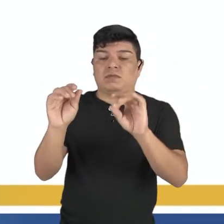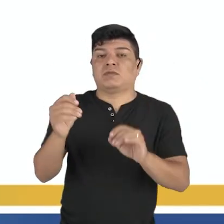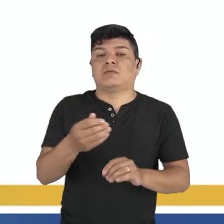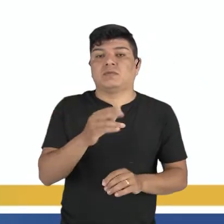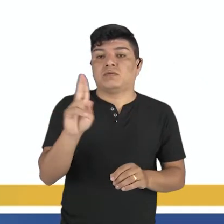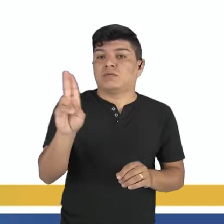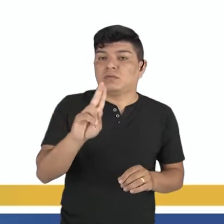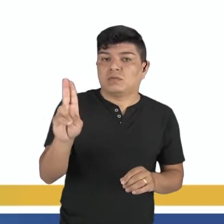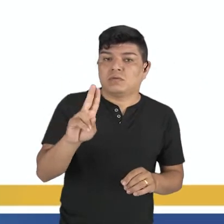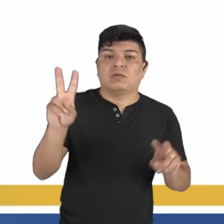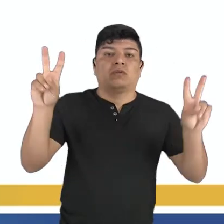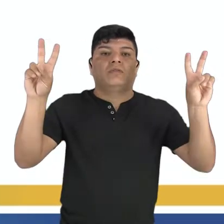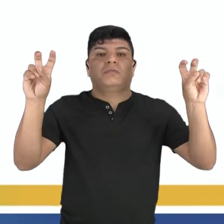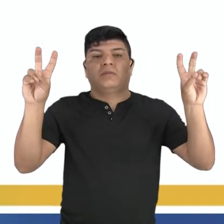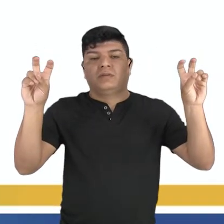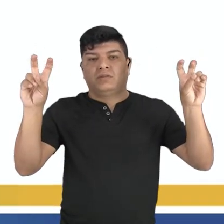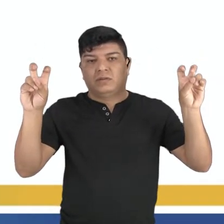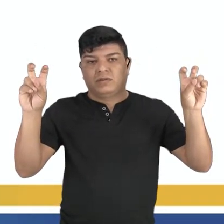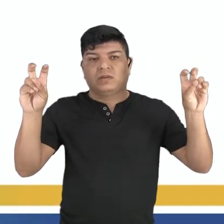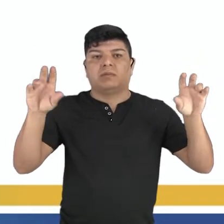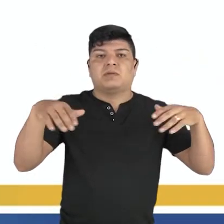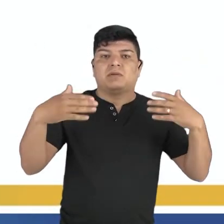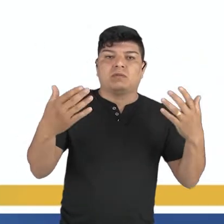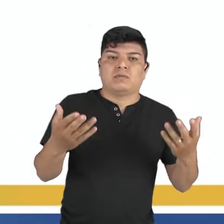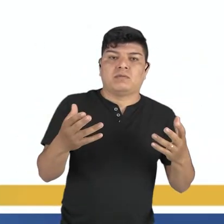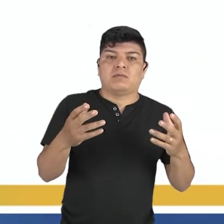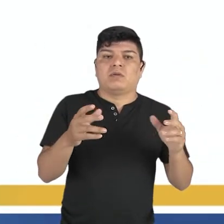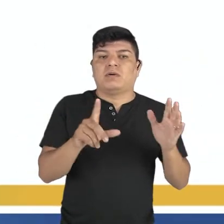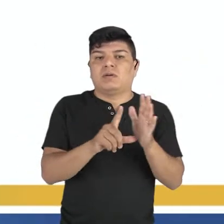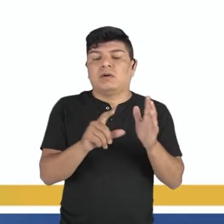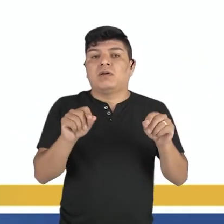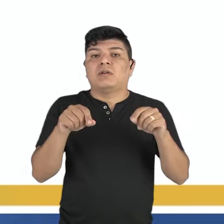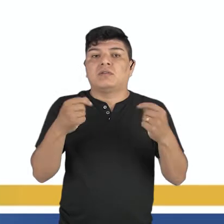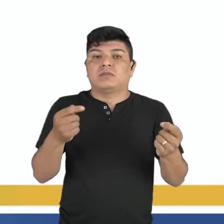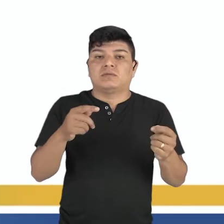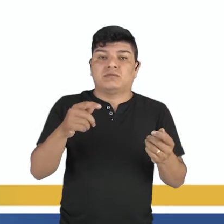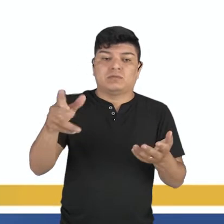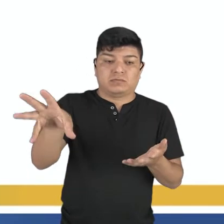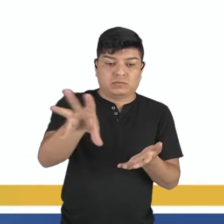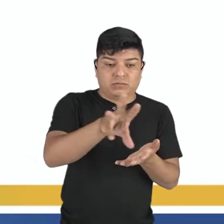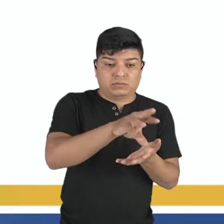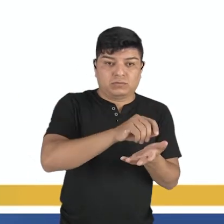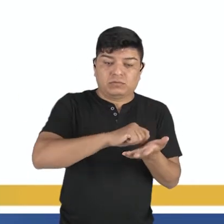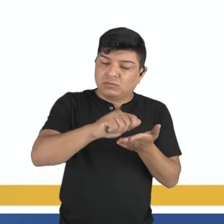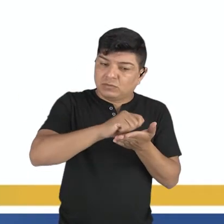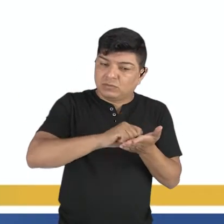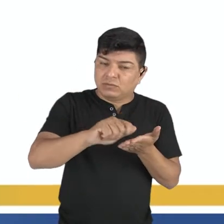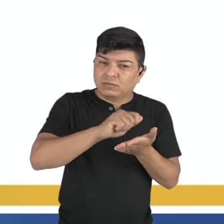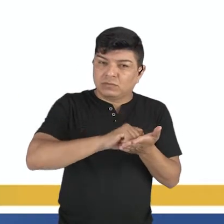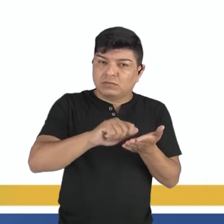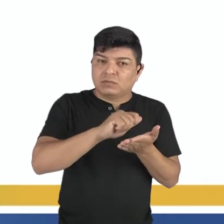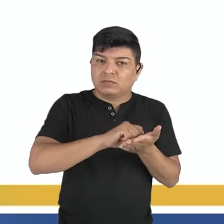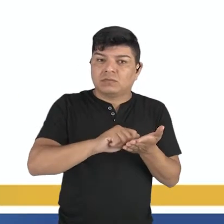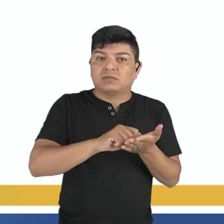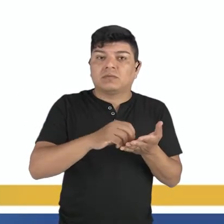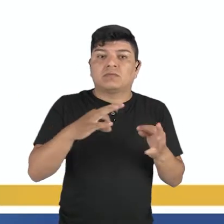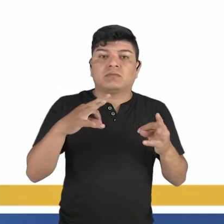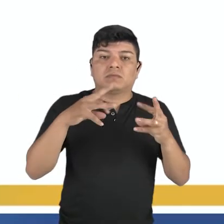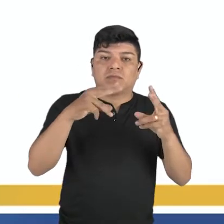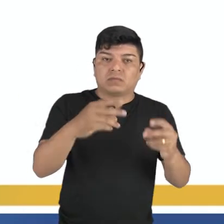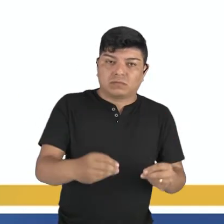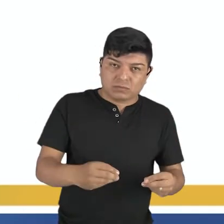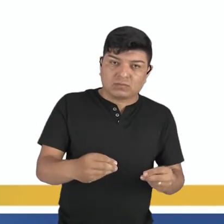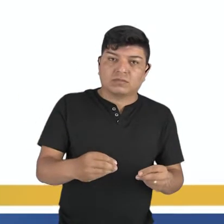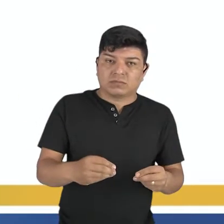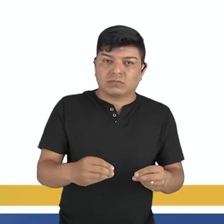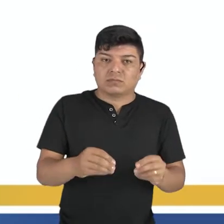autor, título da obra, editora, nome da edição, e ao transcrever passagens inteiras, anotar as referências